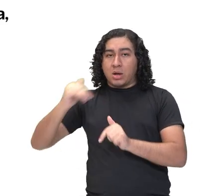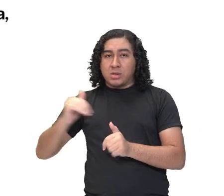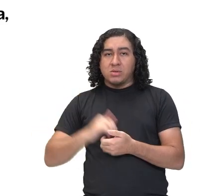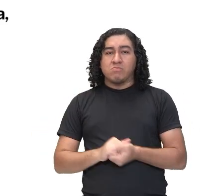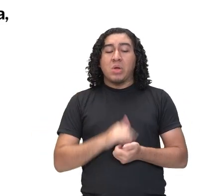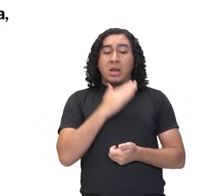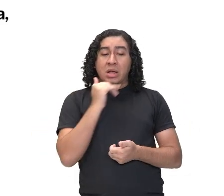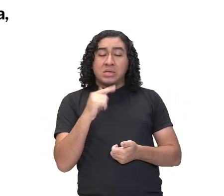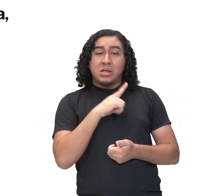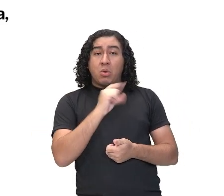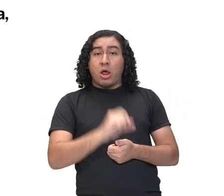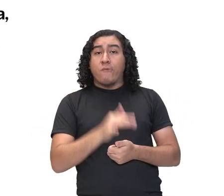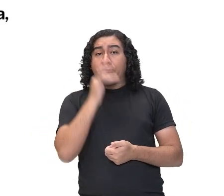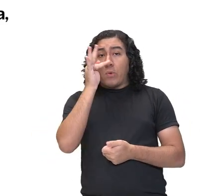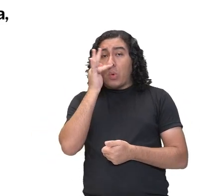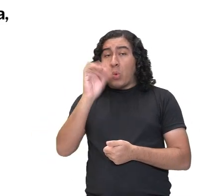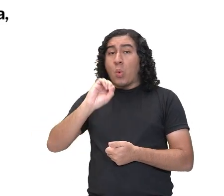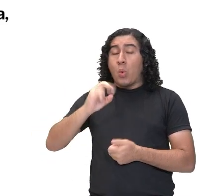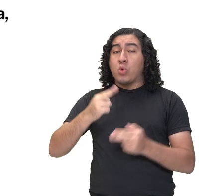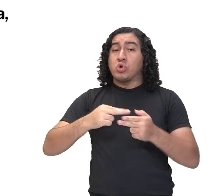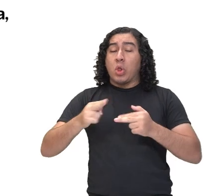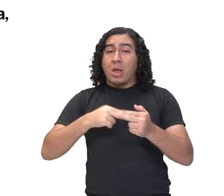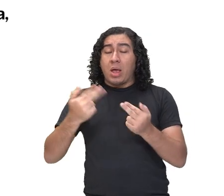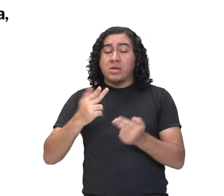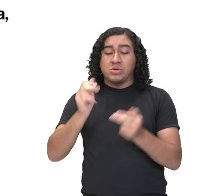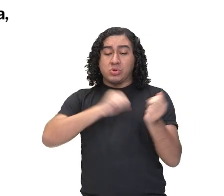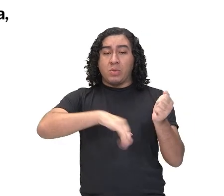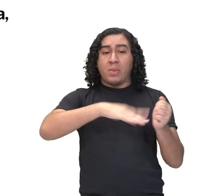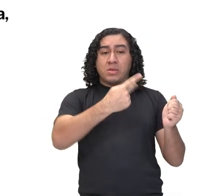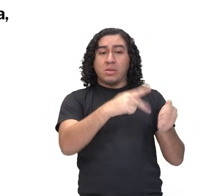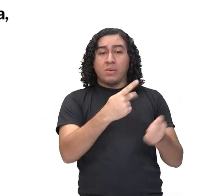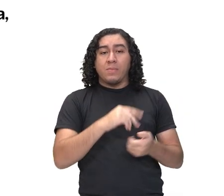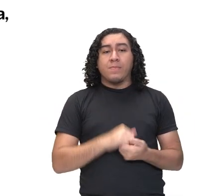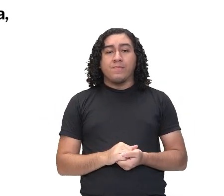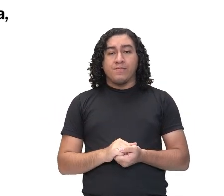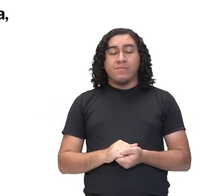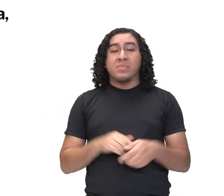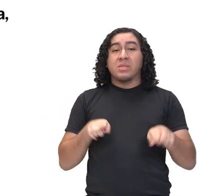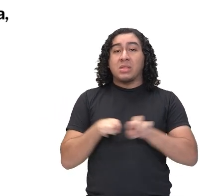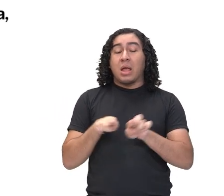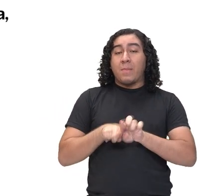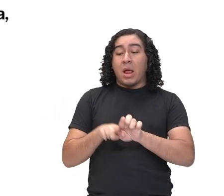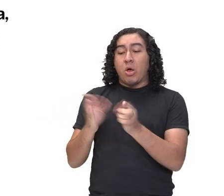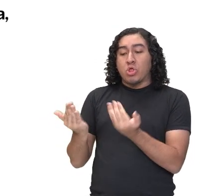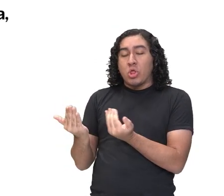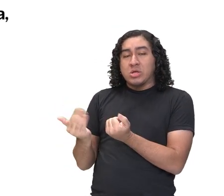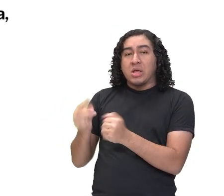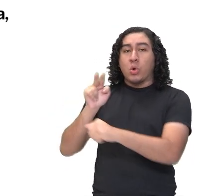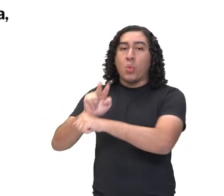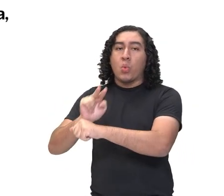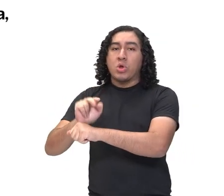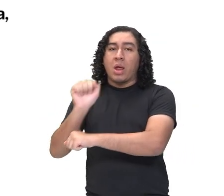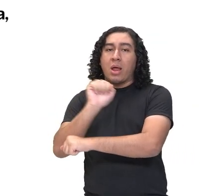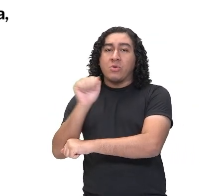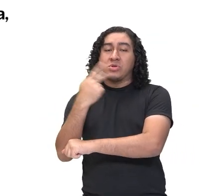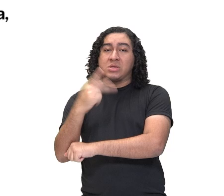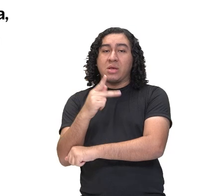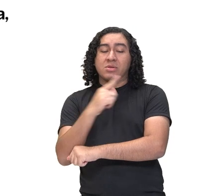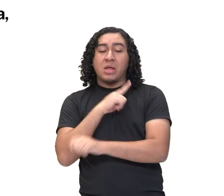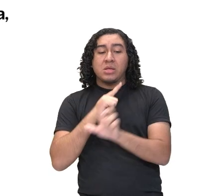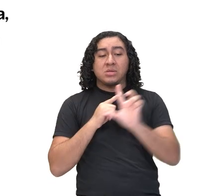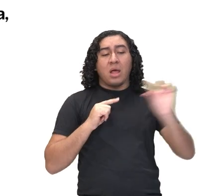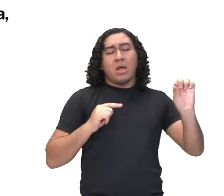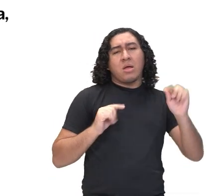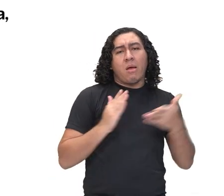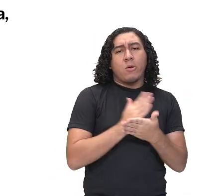ofereça flores ou chocolate no bar e que um adolescente vigie o seu carro enquanto você sai para celebrar o